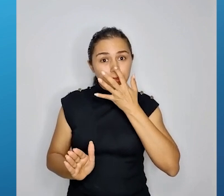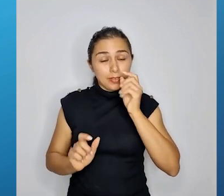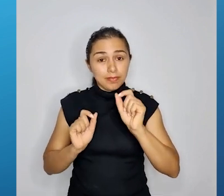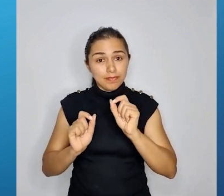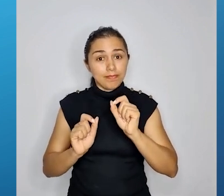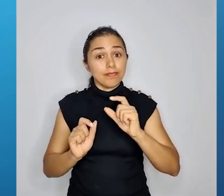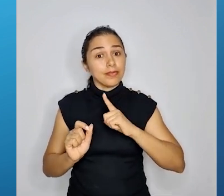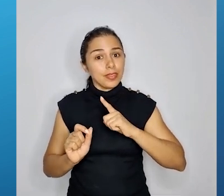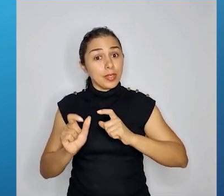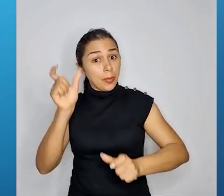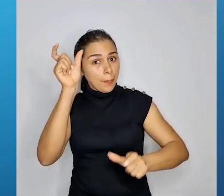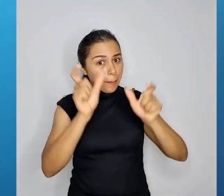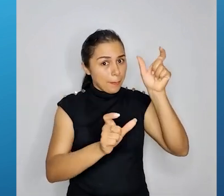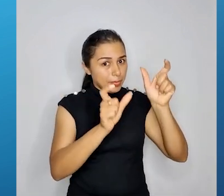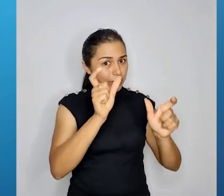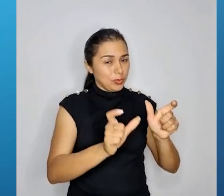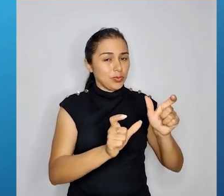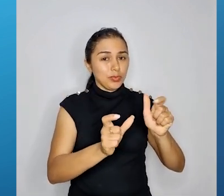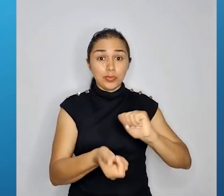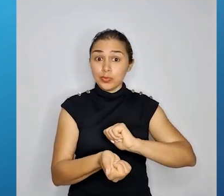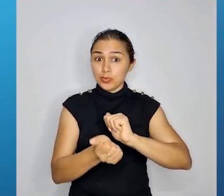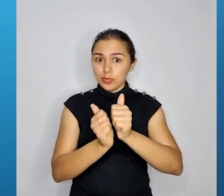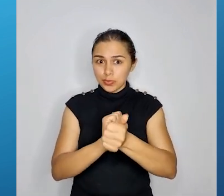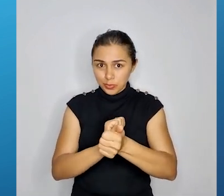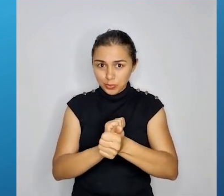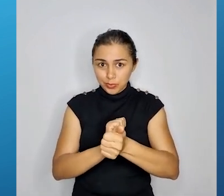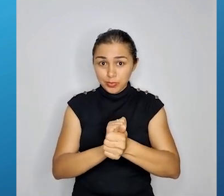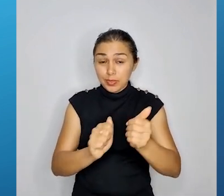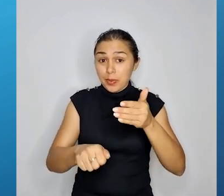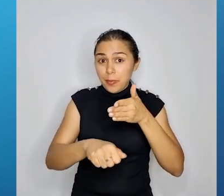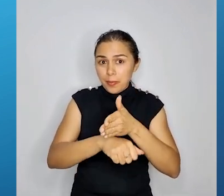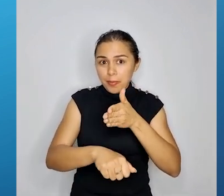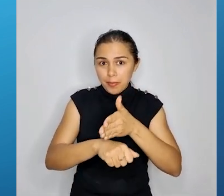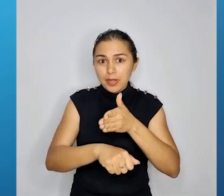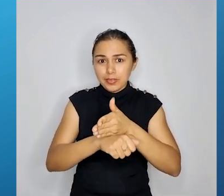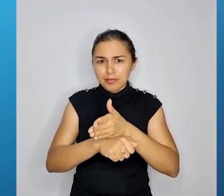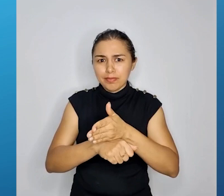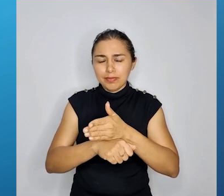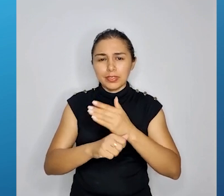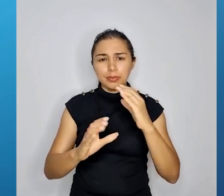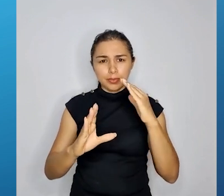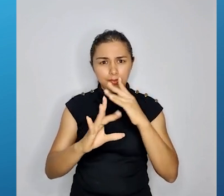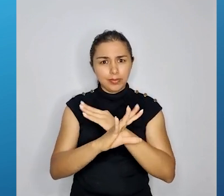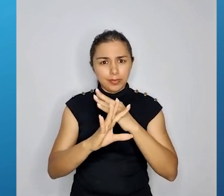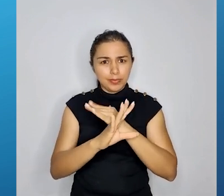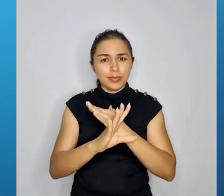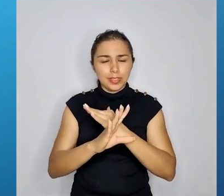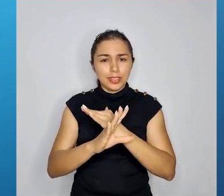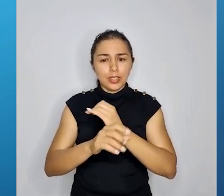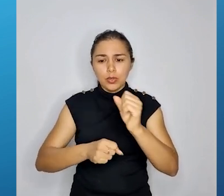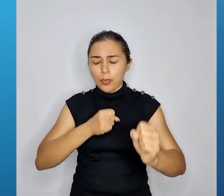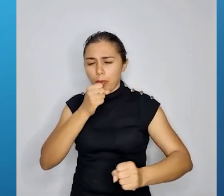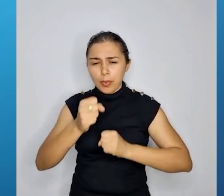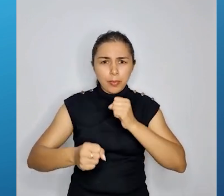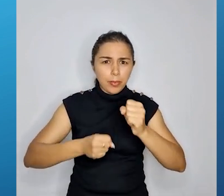aqueles atletas, né, participando daquelas longas provas nos grandes centros aí,